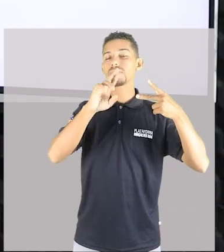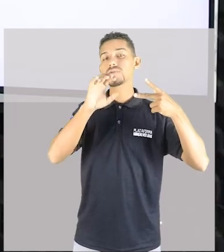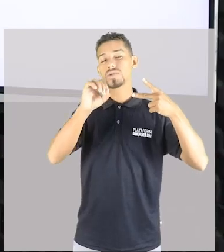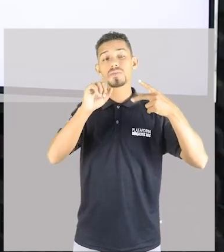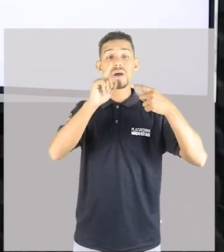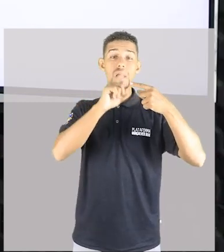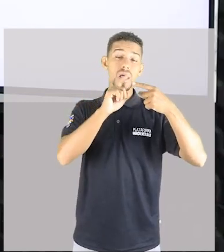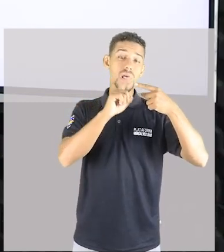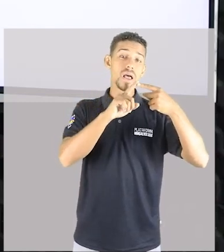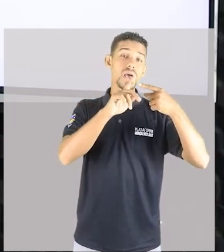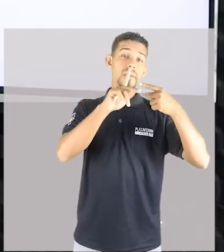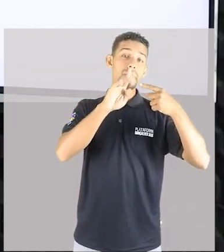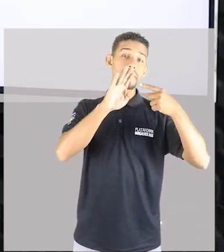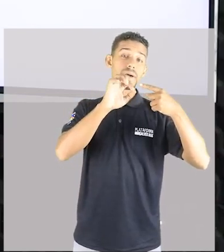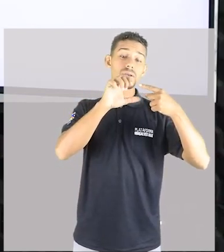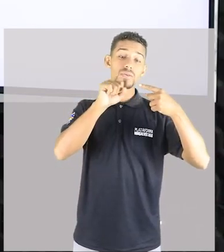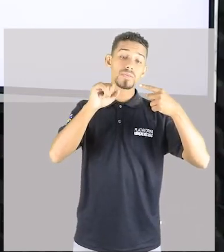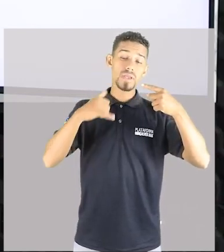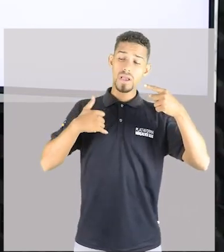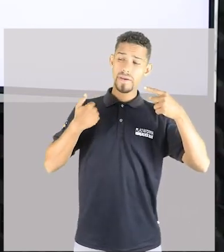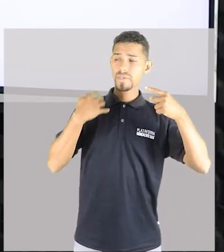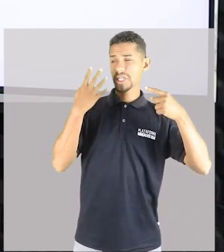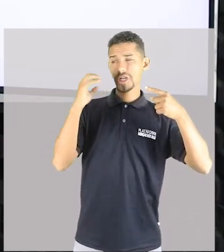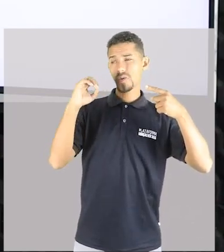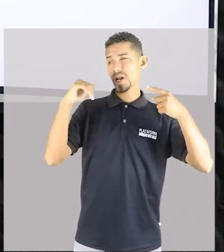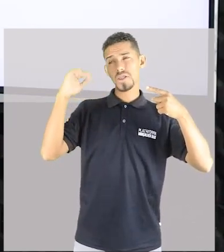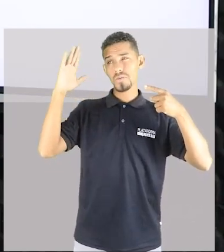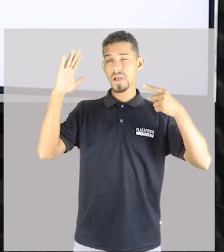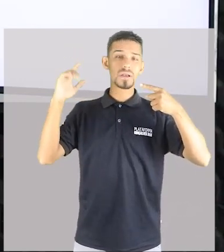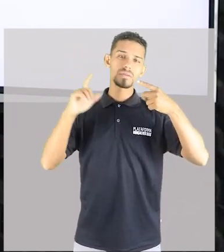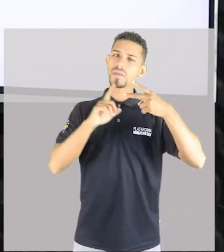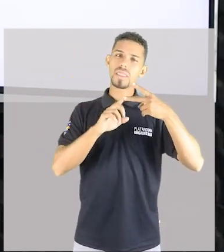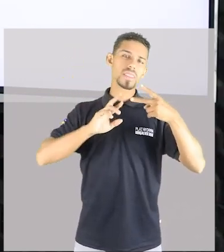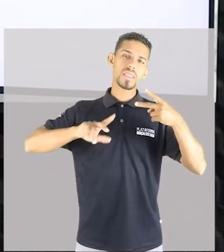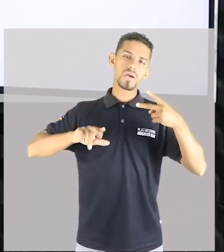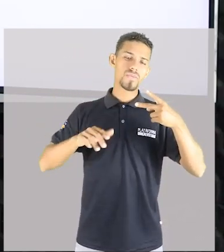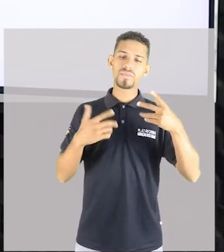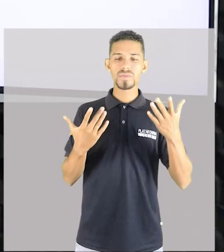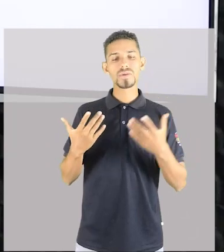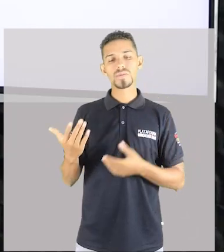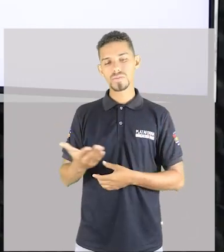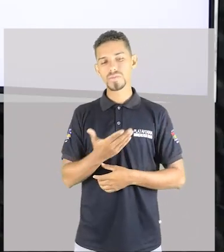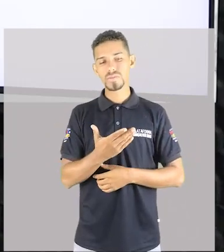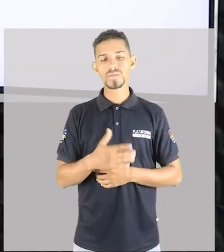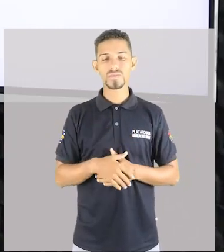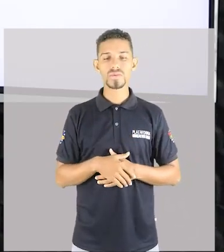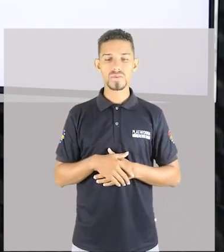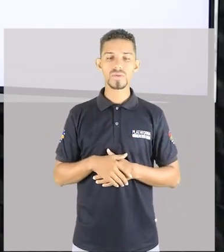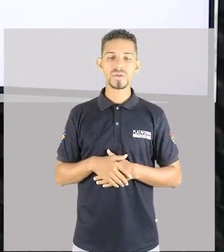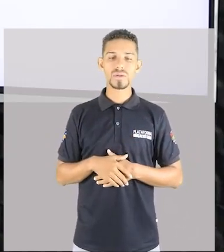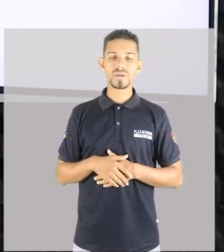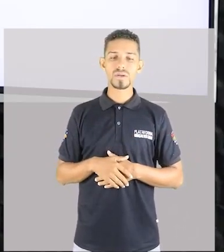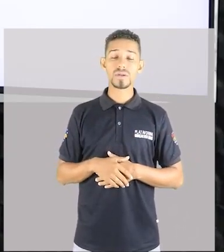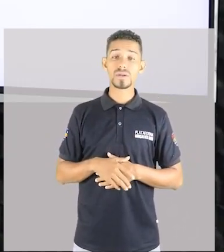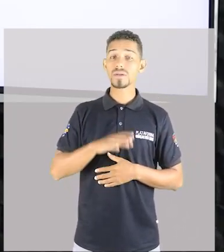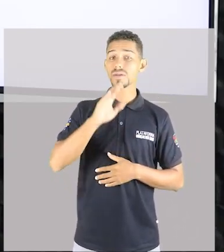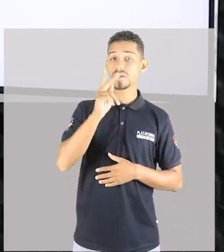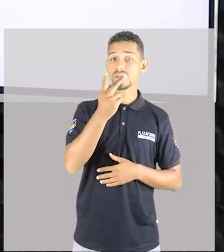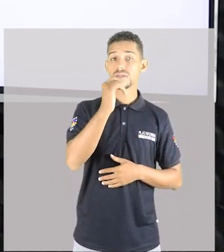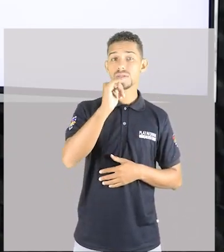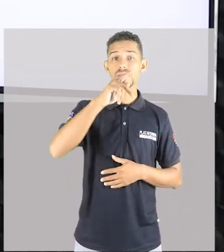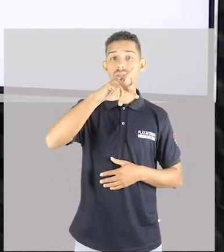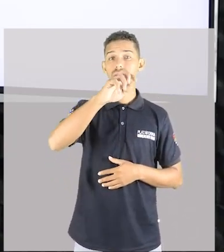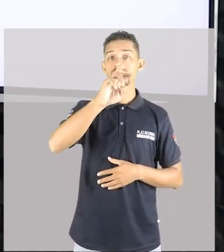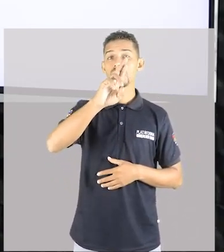mais avançada. Ele é um garoto, então não é a presbiopia, tá? O defeito da visão dele é a